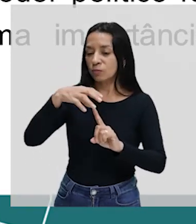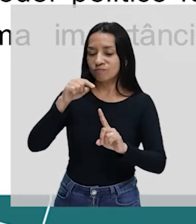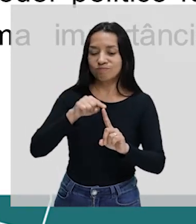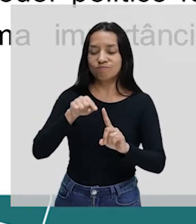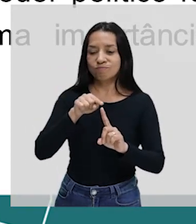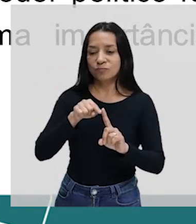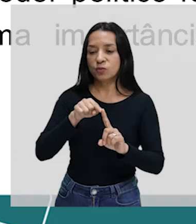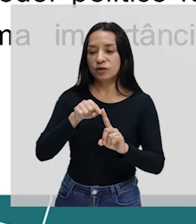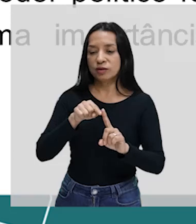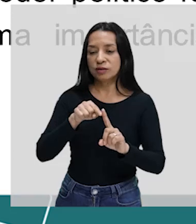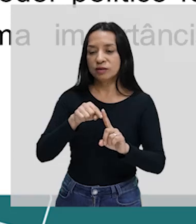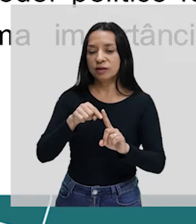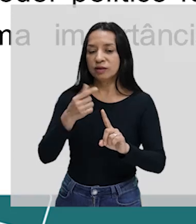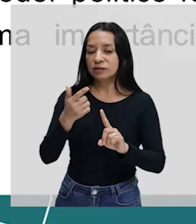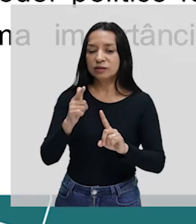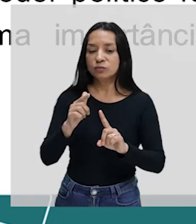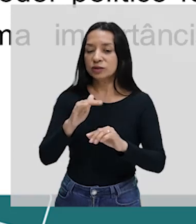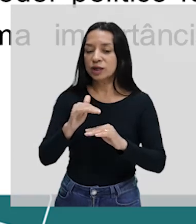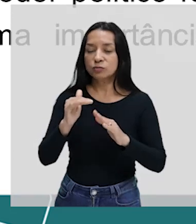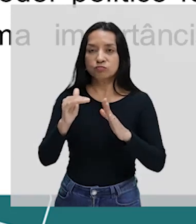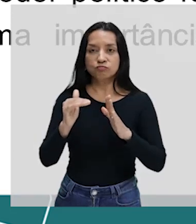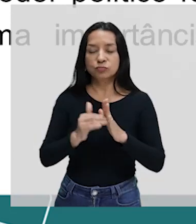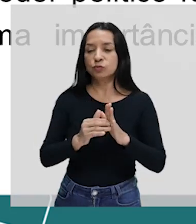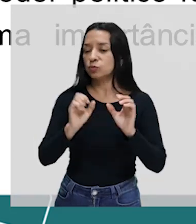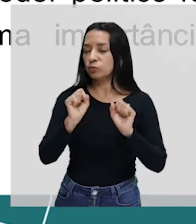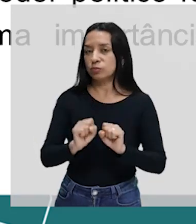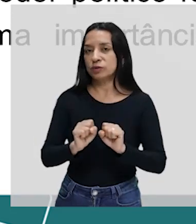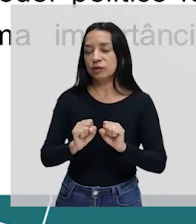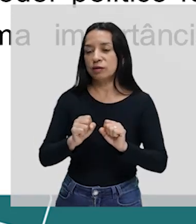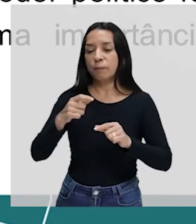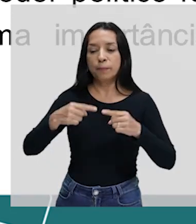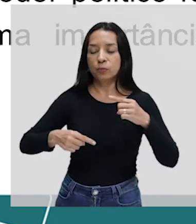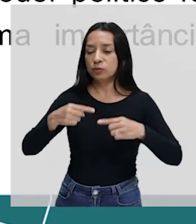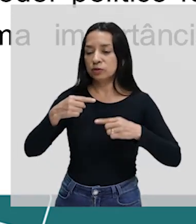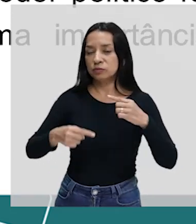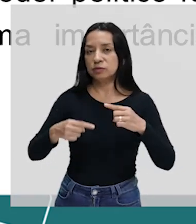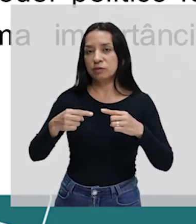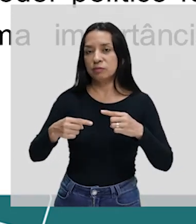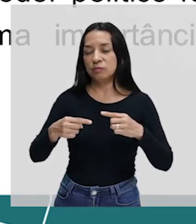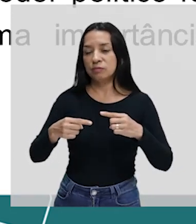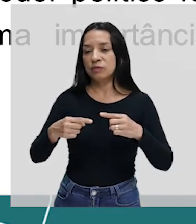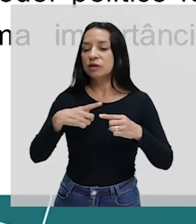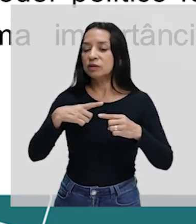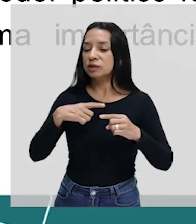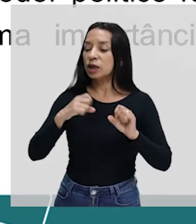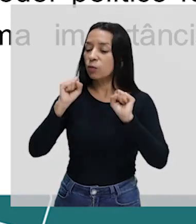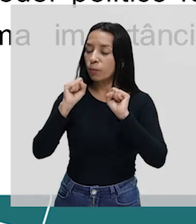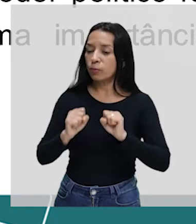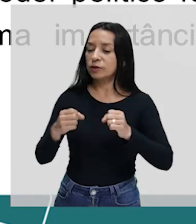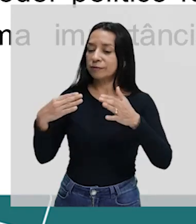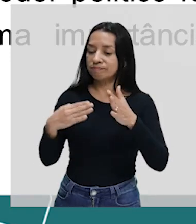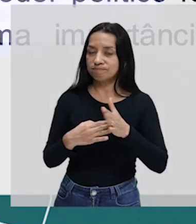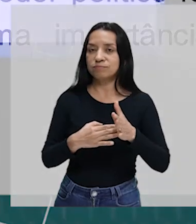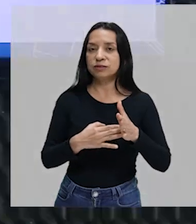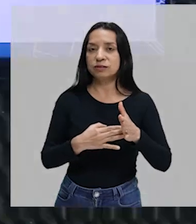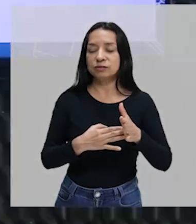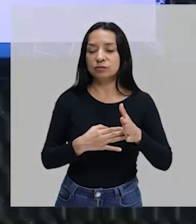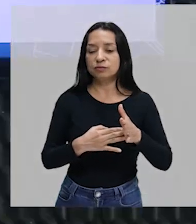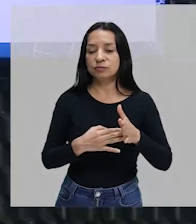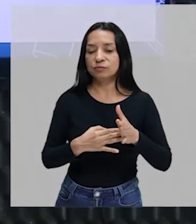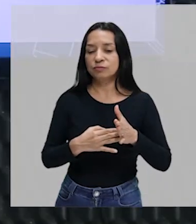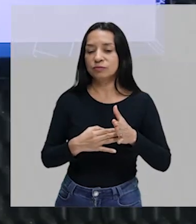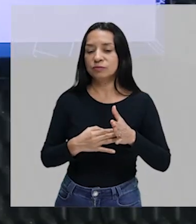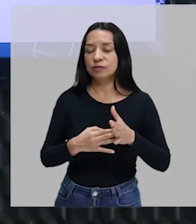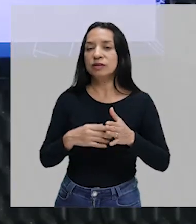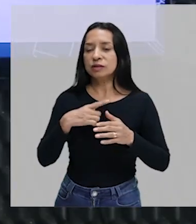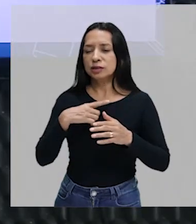mais detém todo o poder político. Ele tem um poder limitado. Ele ainda é muito poderoso, mas só que o poder dele está abaixo da